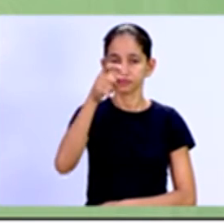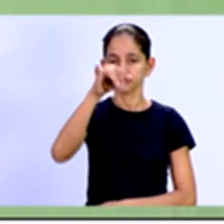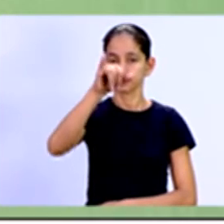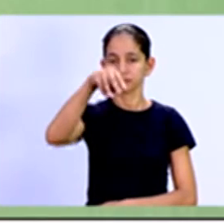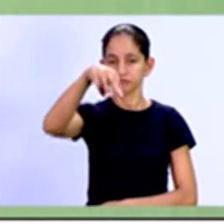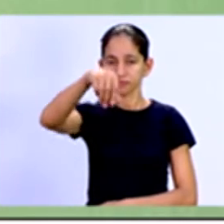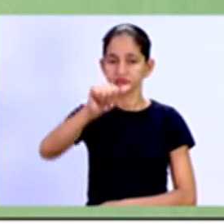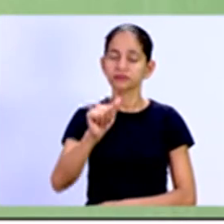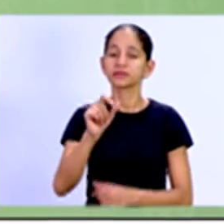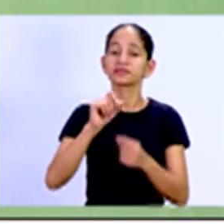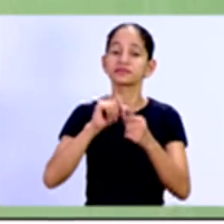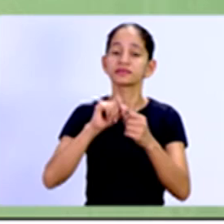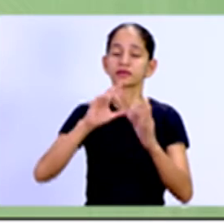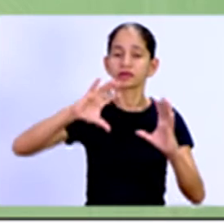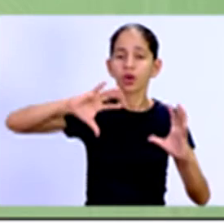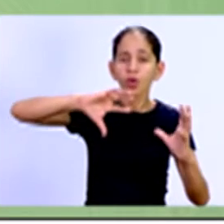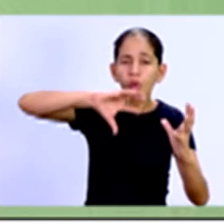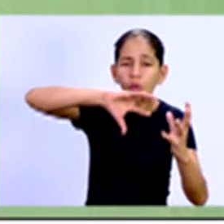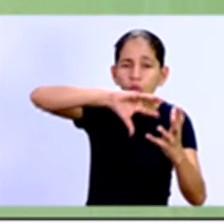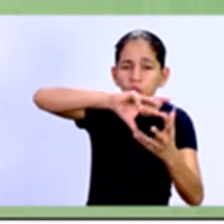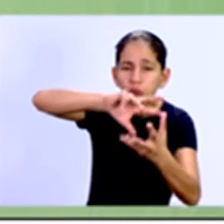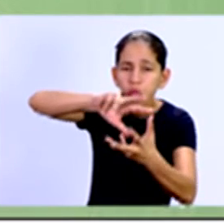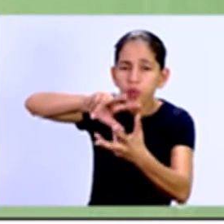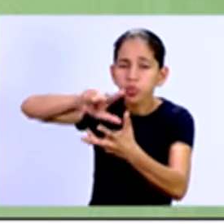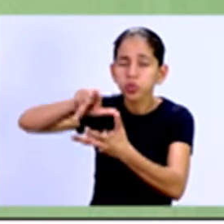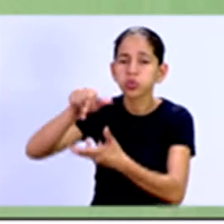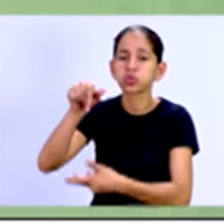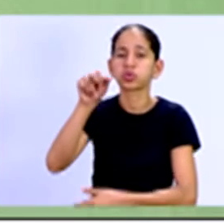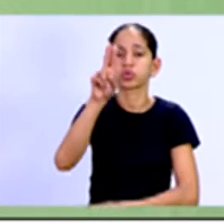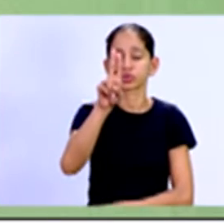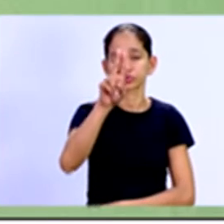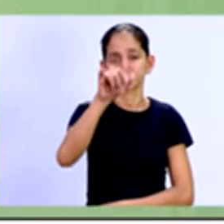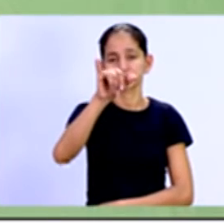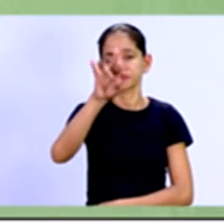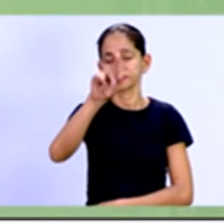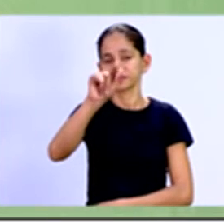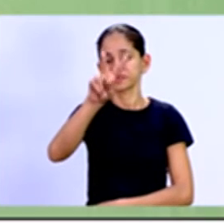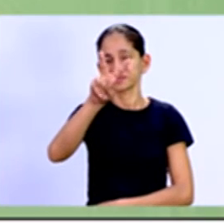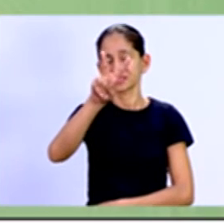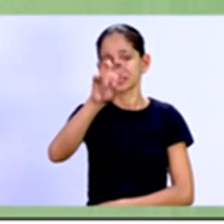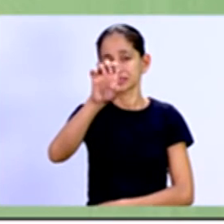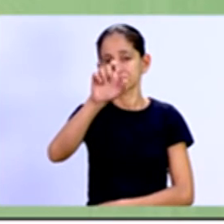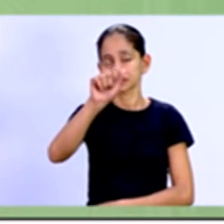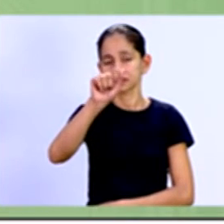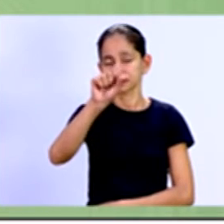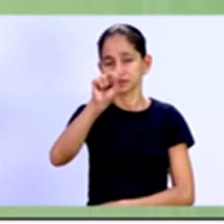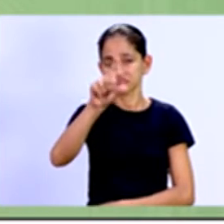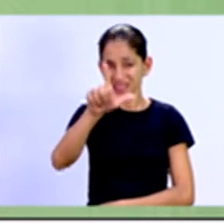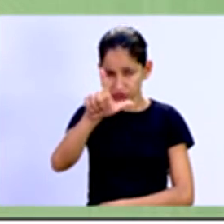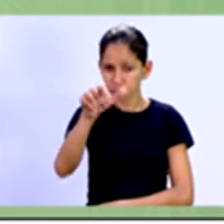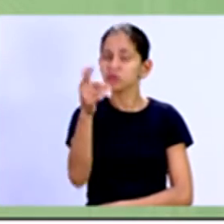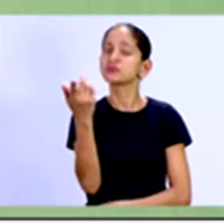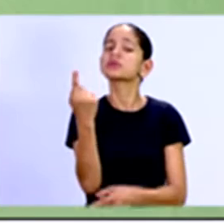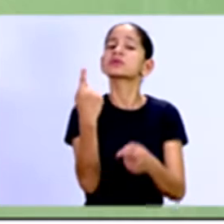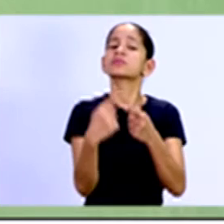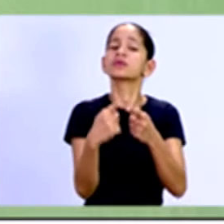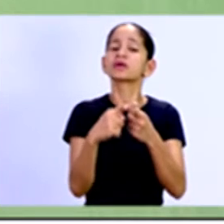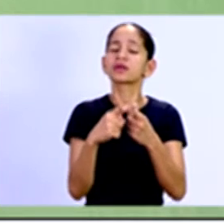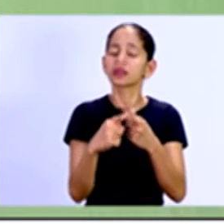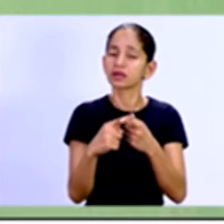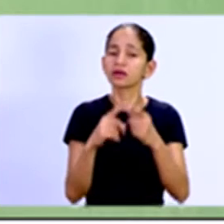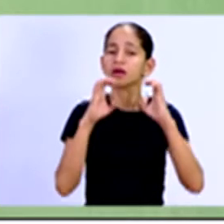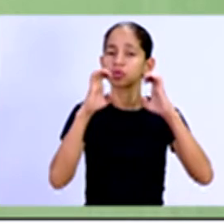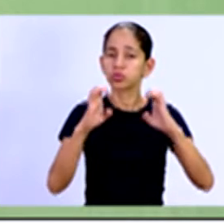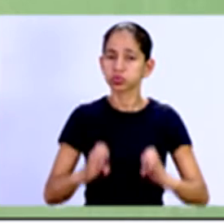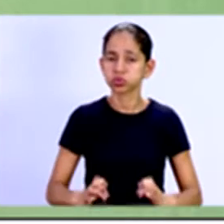universal. Isso aqui, essa palavra universal, ela é muito, muito importante quando a gente fala de ética, né,